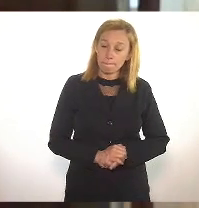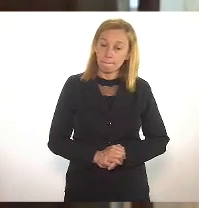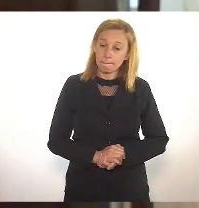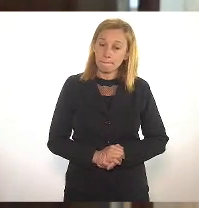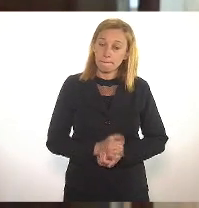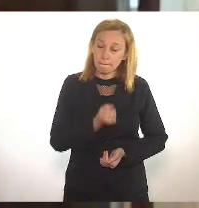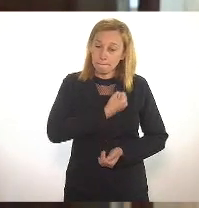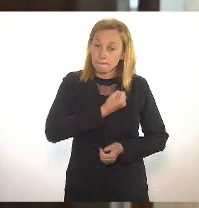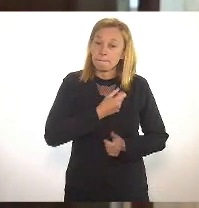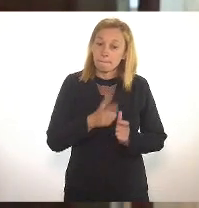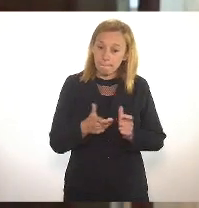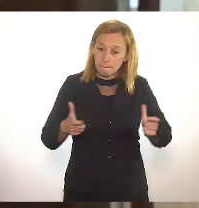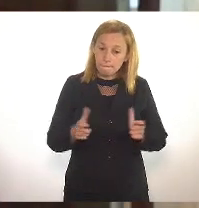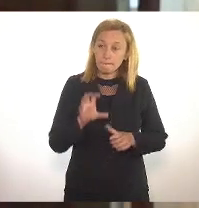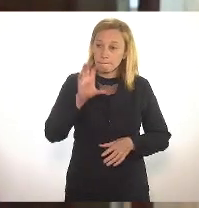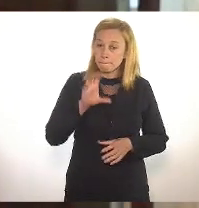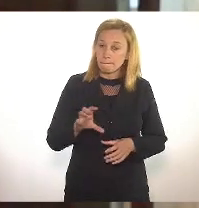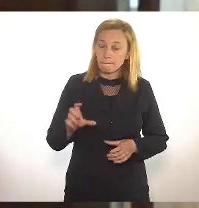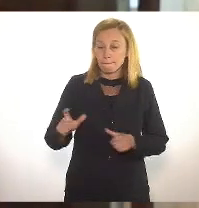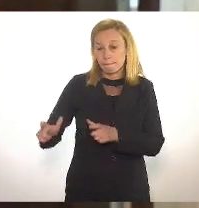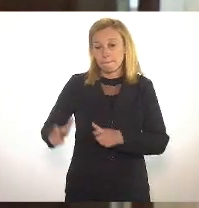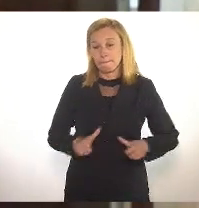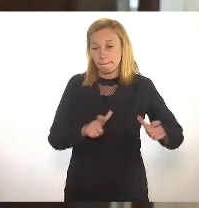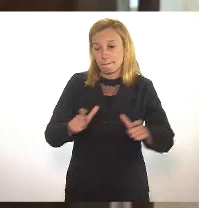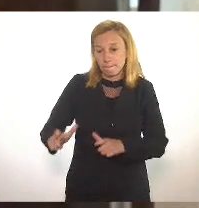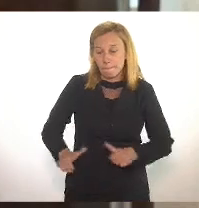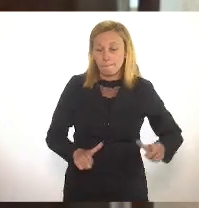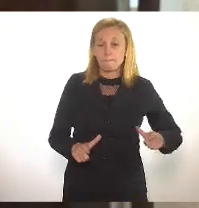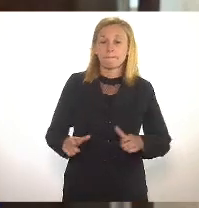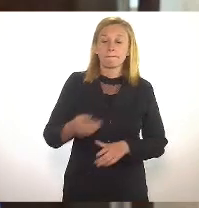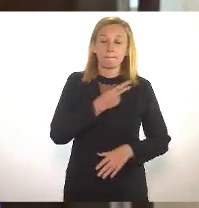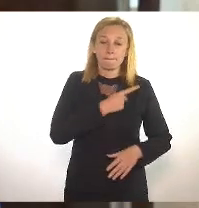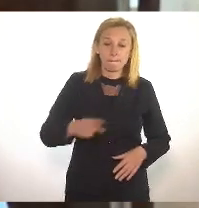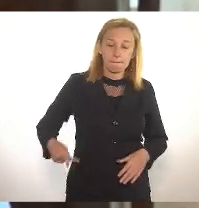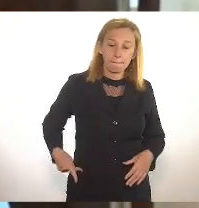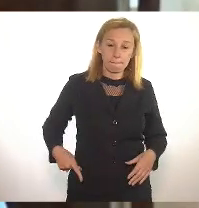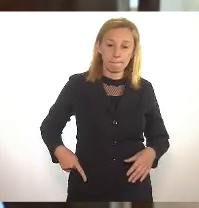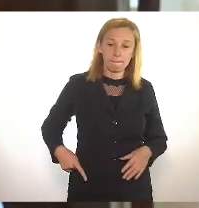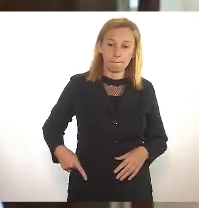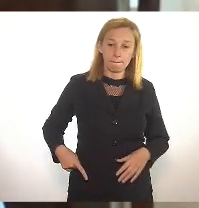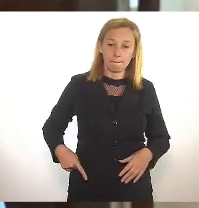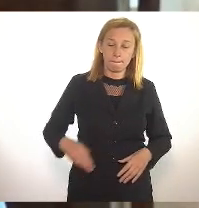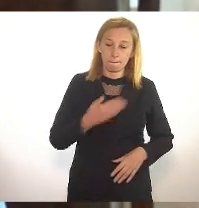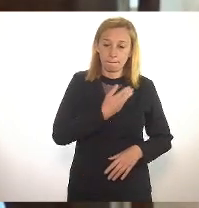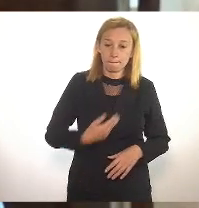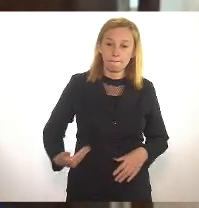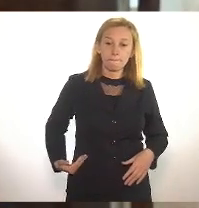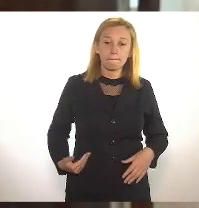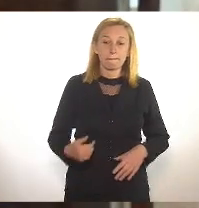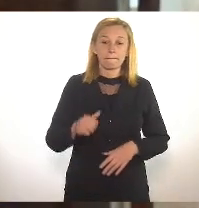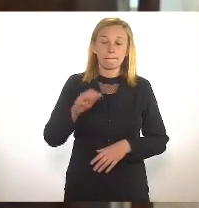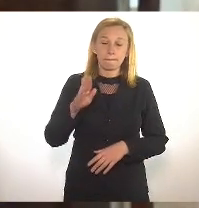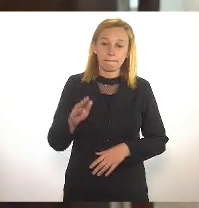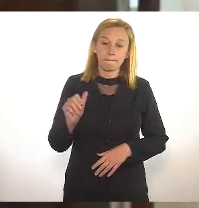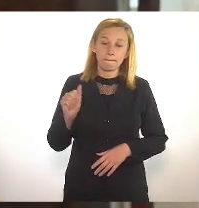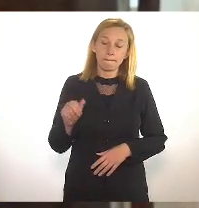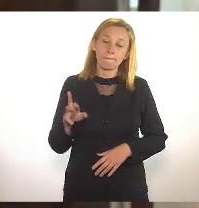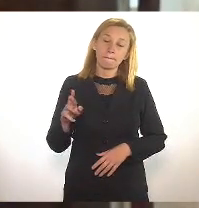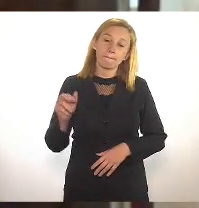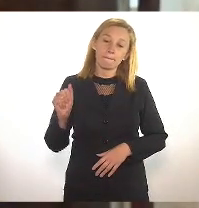delegados. E o presidente da República era Barack Obama. E o Barack